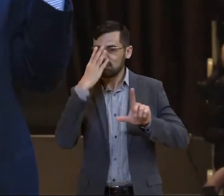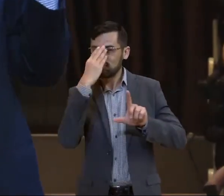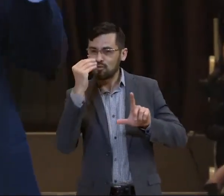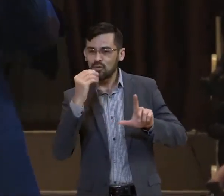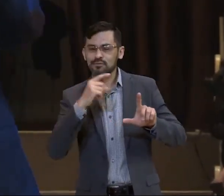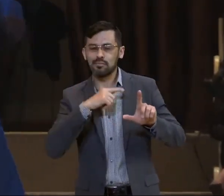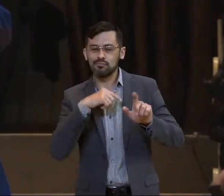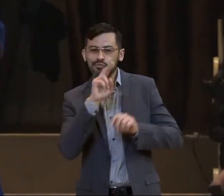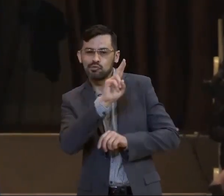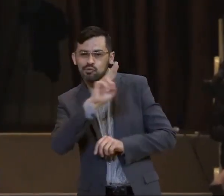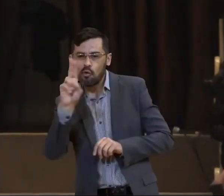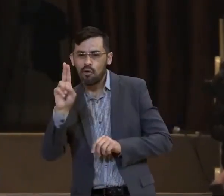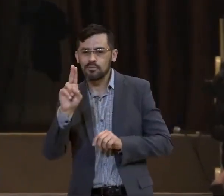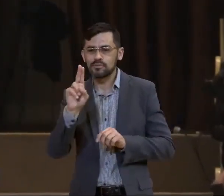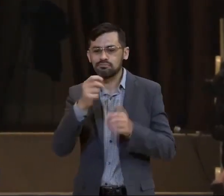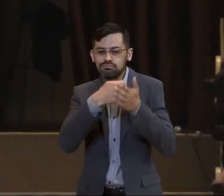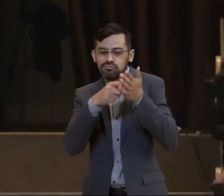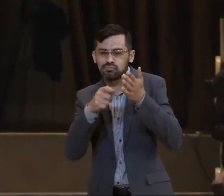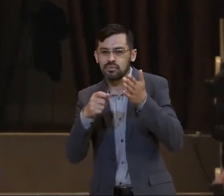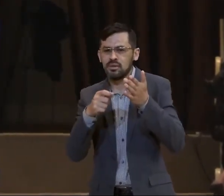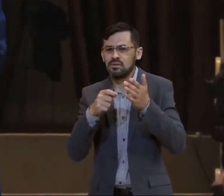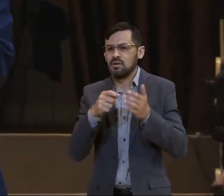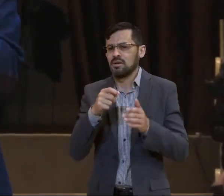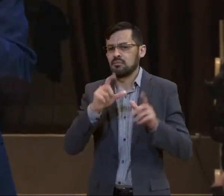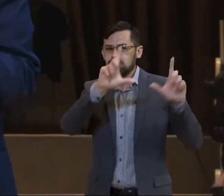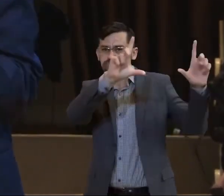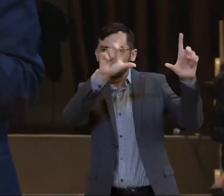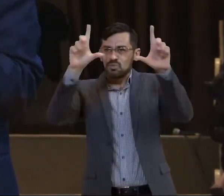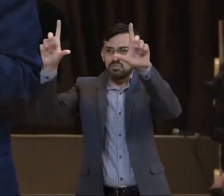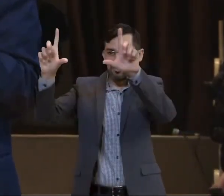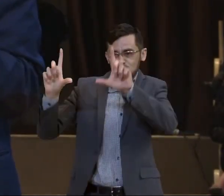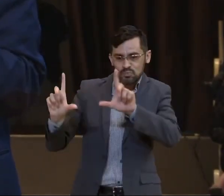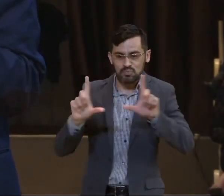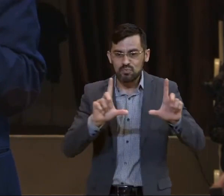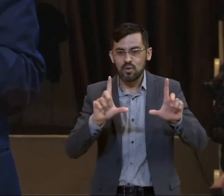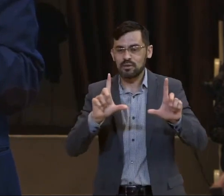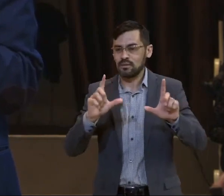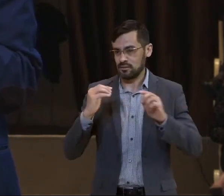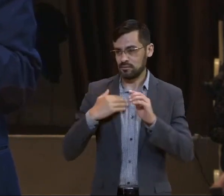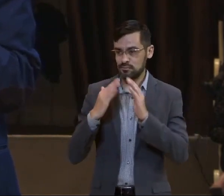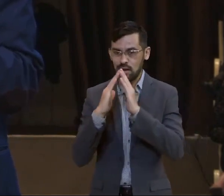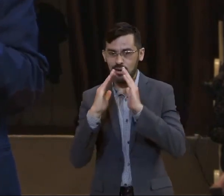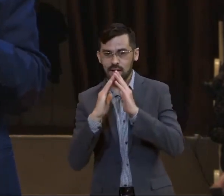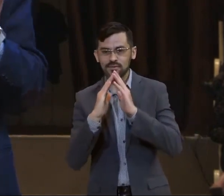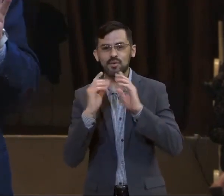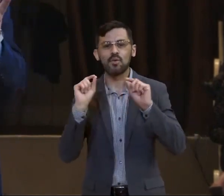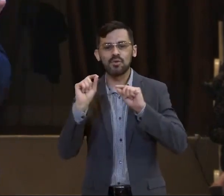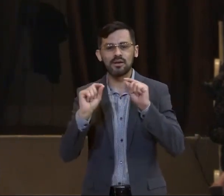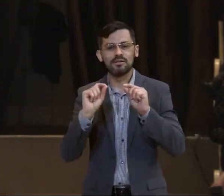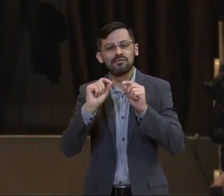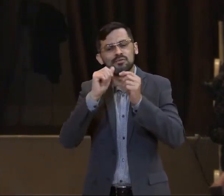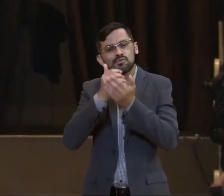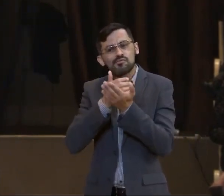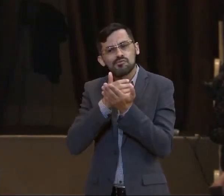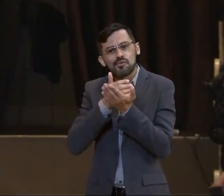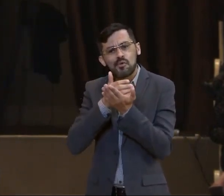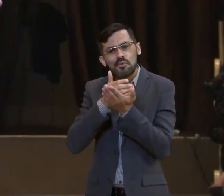que tinham os nomes escritos. A maioria daqueles quadros que nós mexemos foram